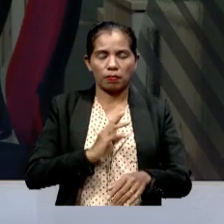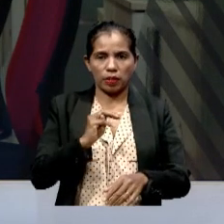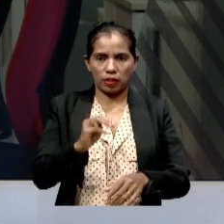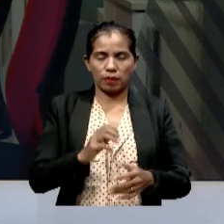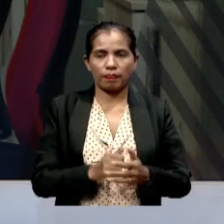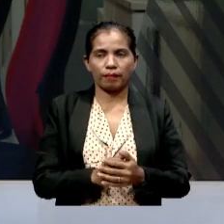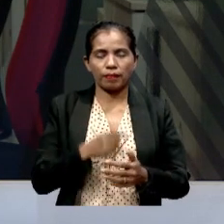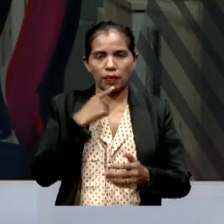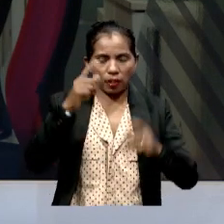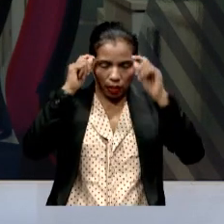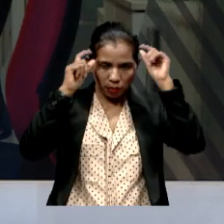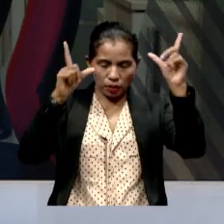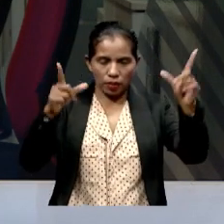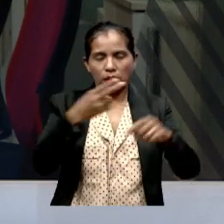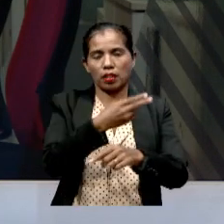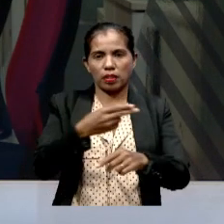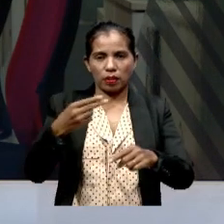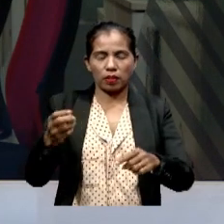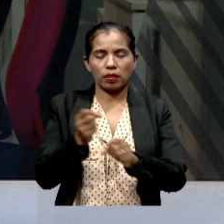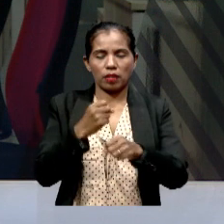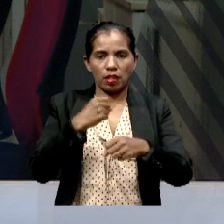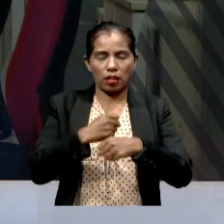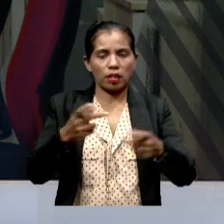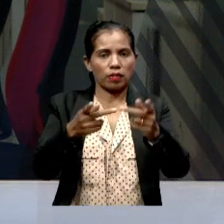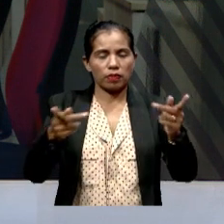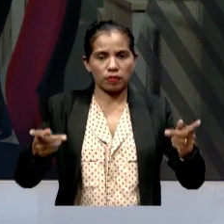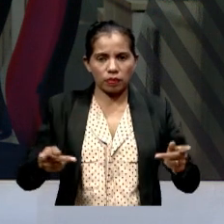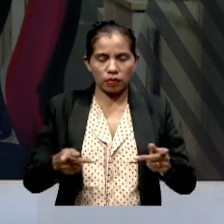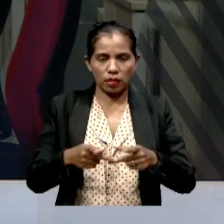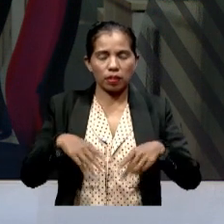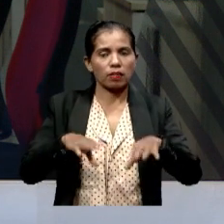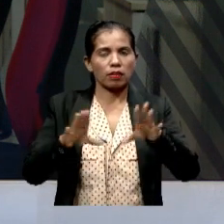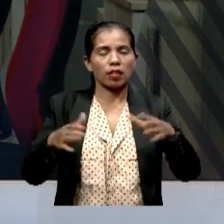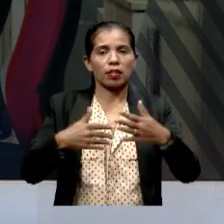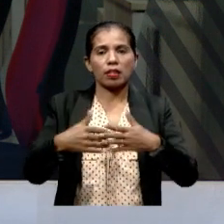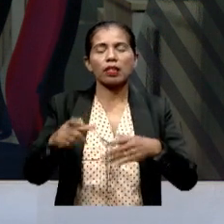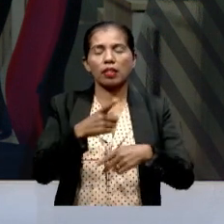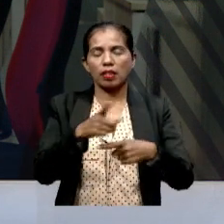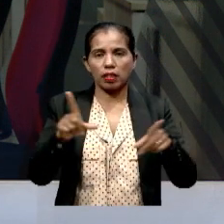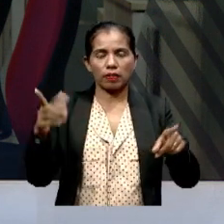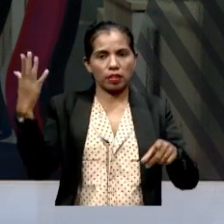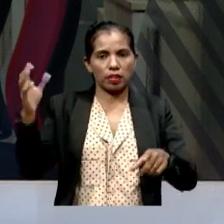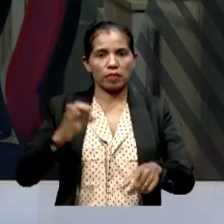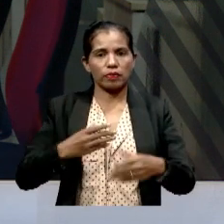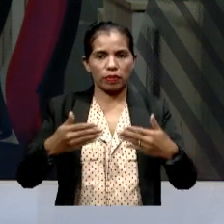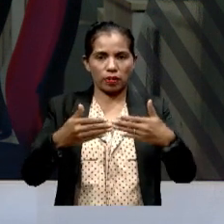Timor-Leste, a República Indonésia, se estabelece zona comércio livre e a fronteira.